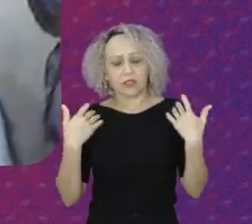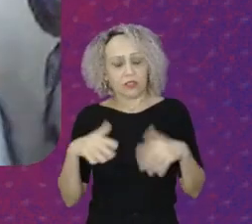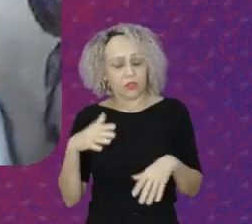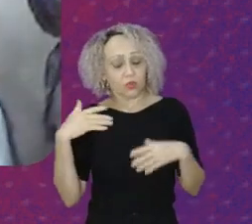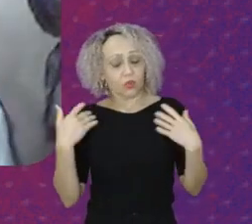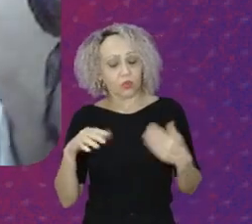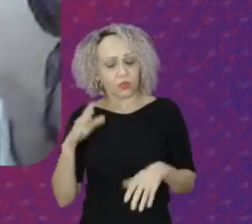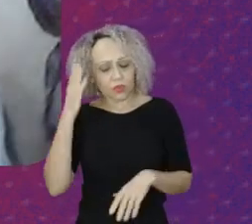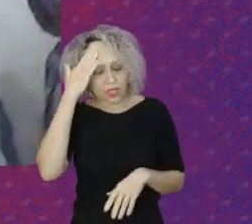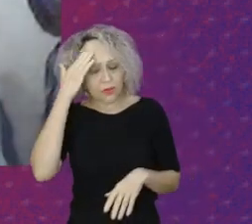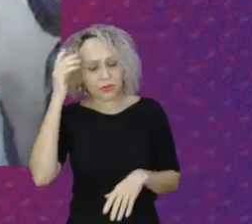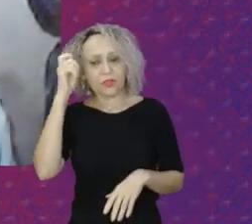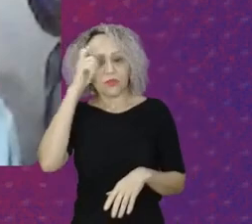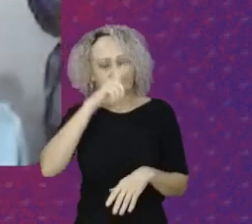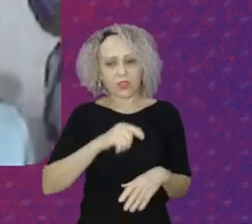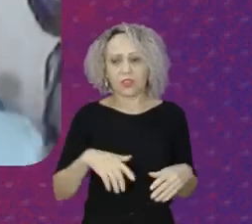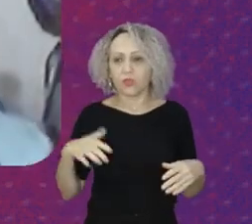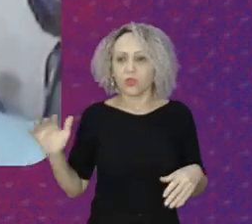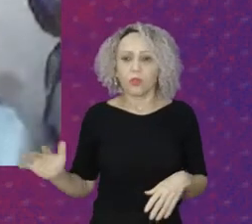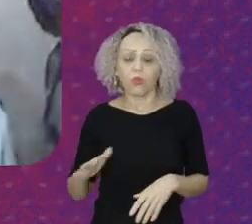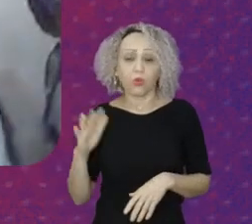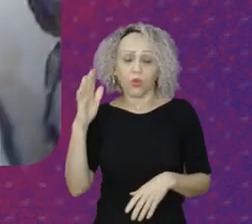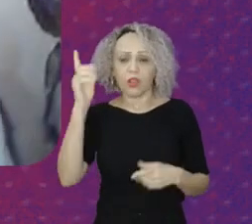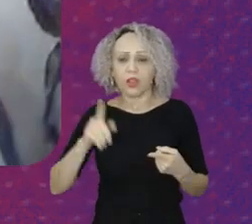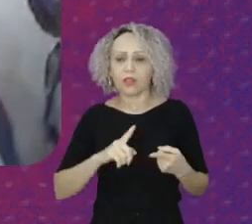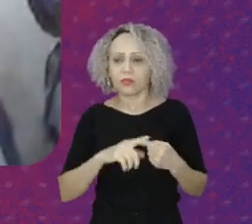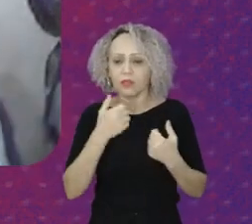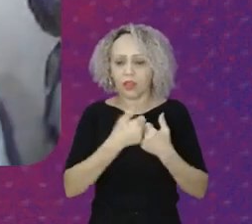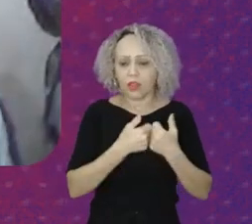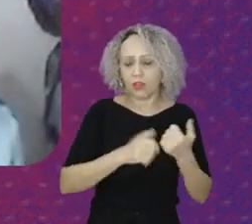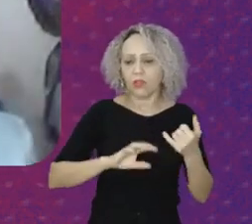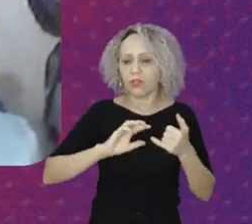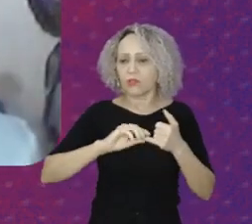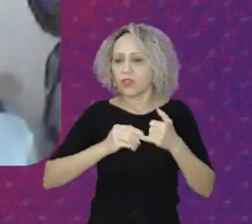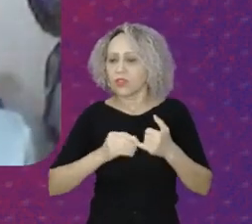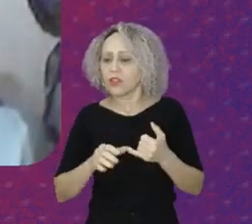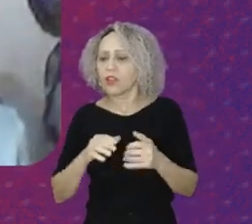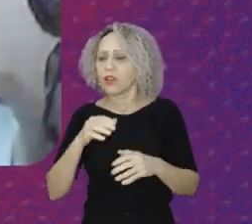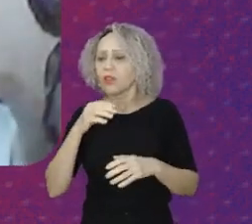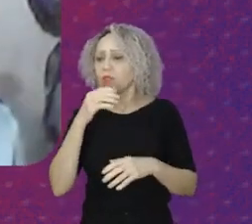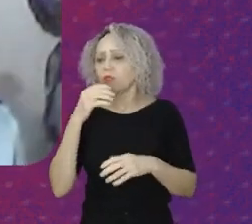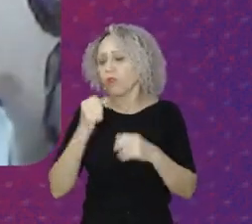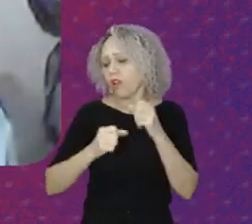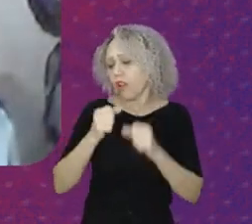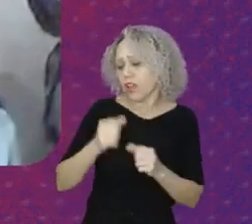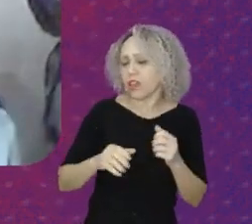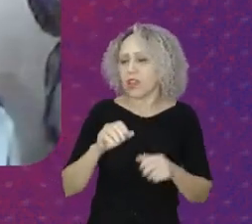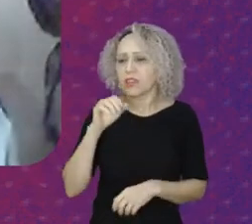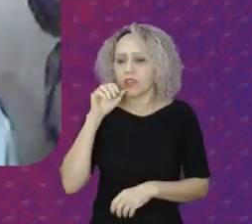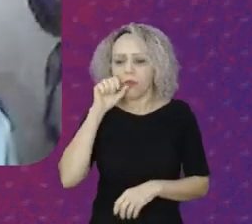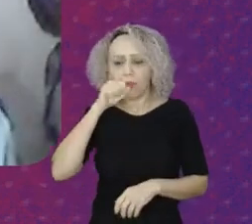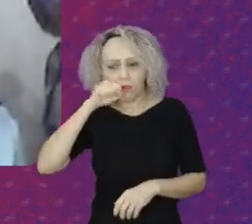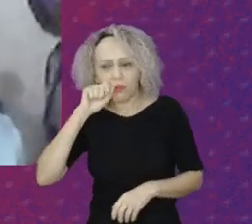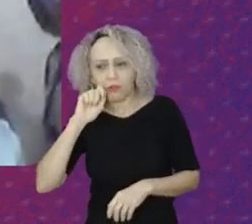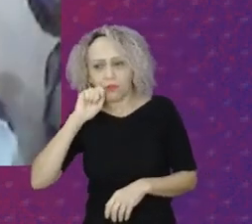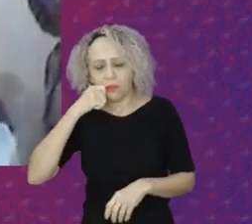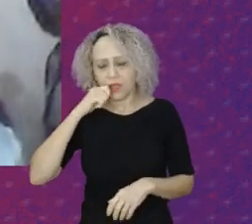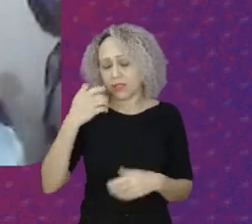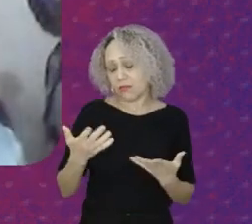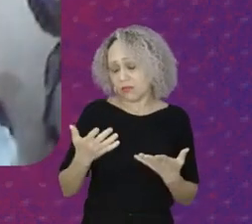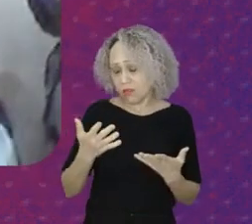feijão, né, o leite, o pão, né, nem todo mundo está podendo fazer nem 2 refeições, que dirá